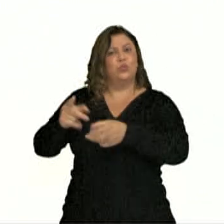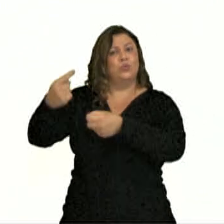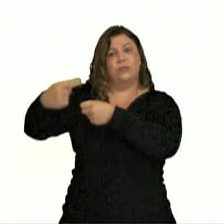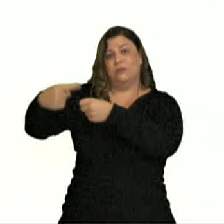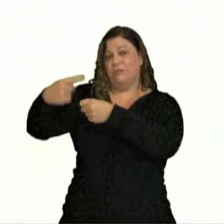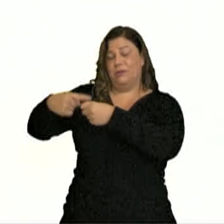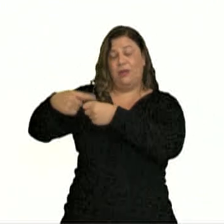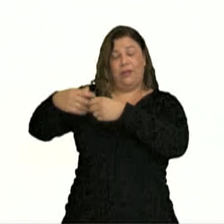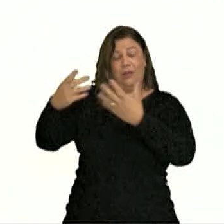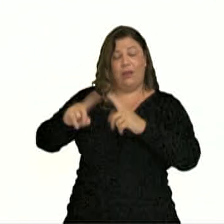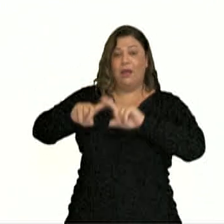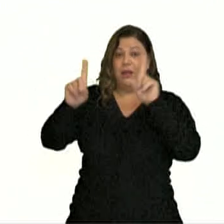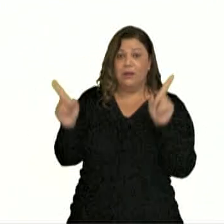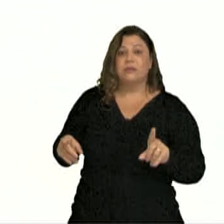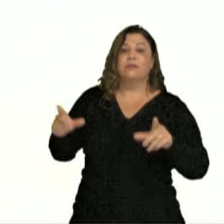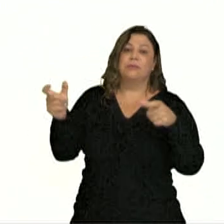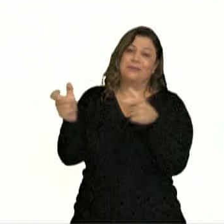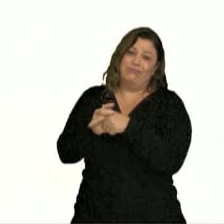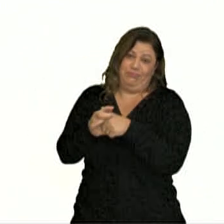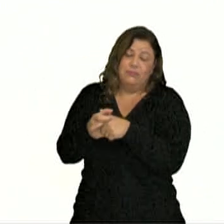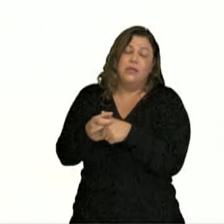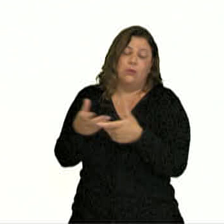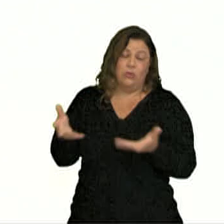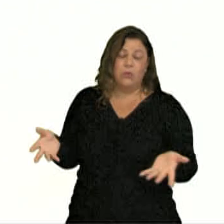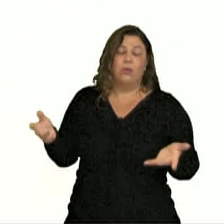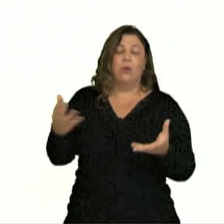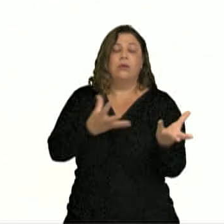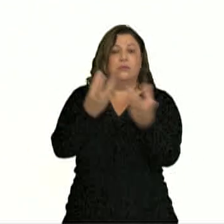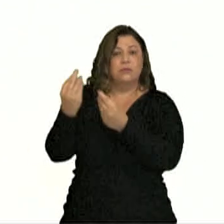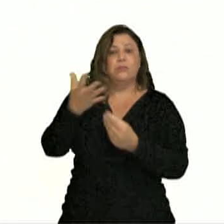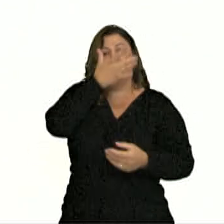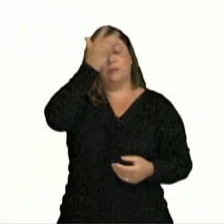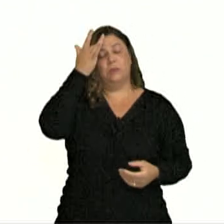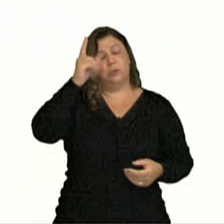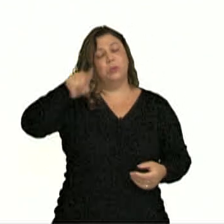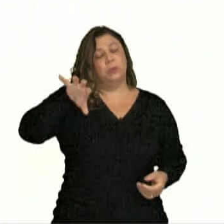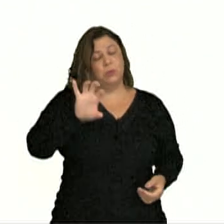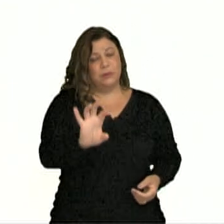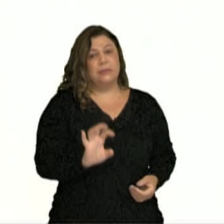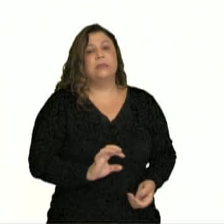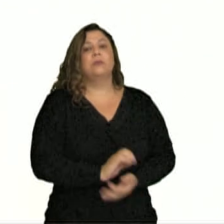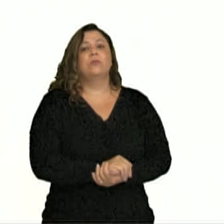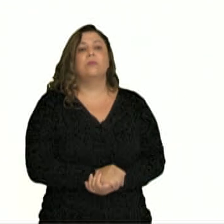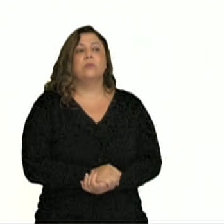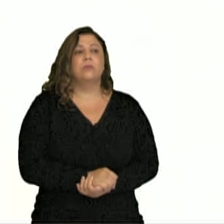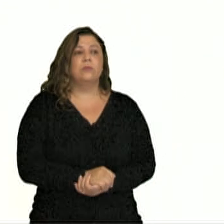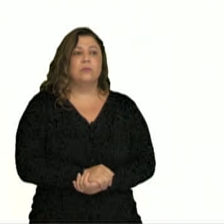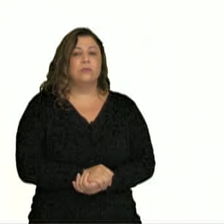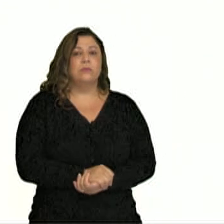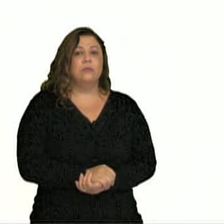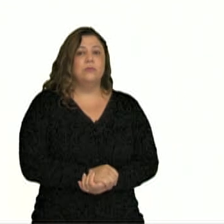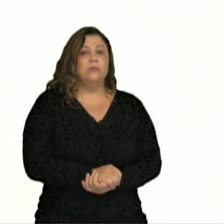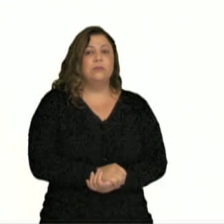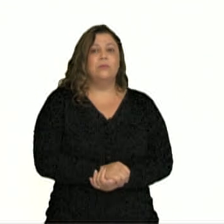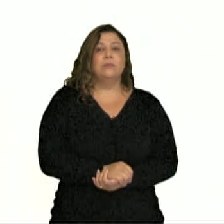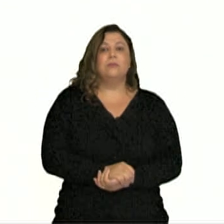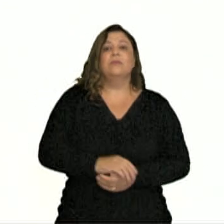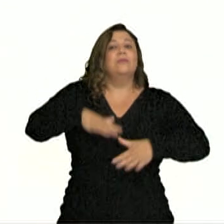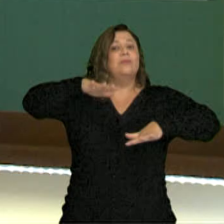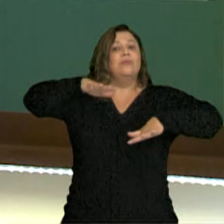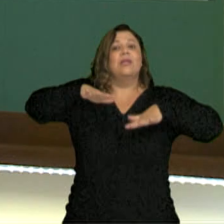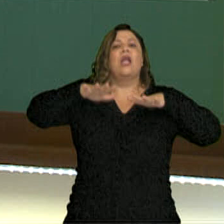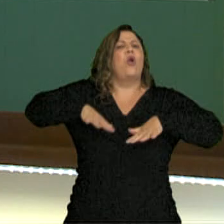cidade, só que uma cidadezinha menor. Tem muita gente que faz isso. Tá bom? E o